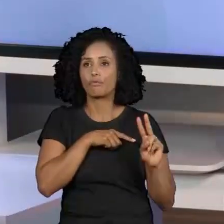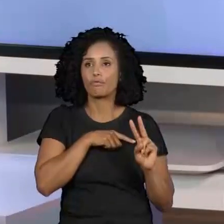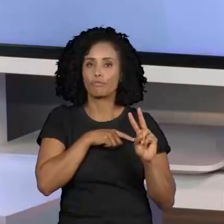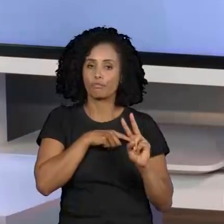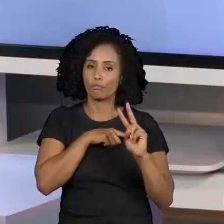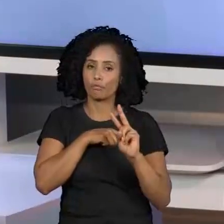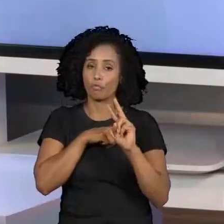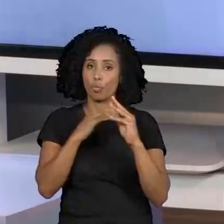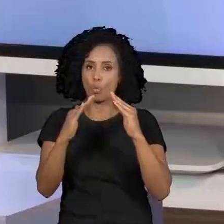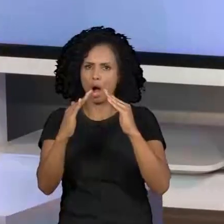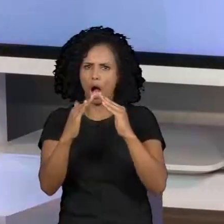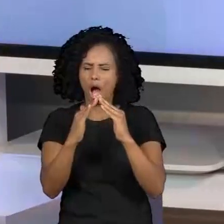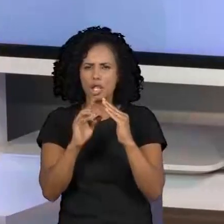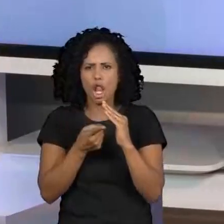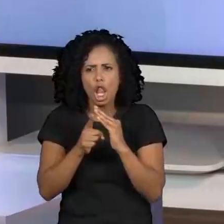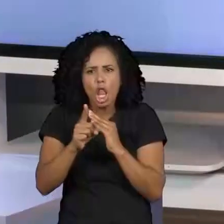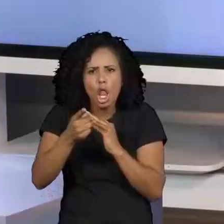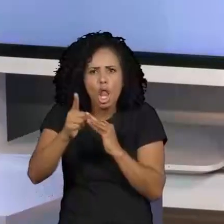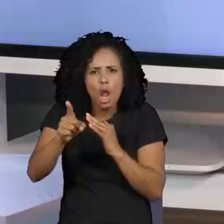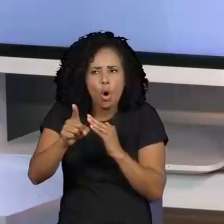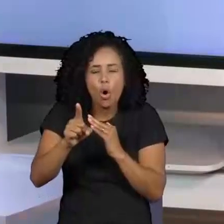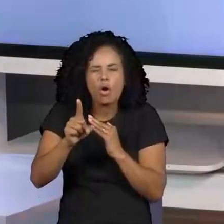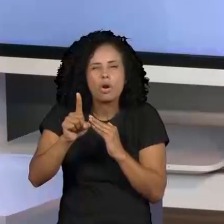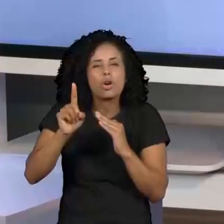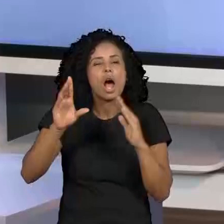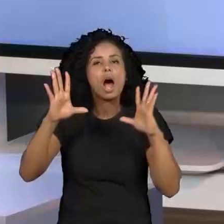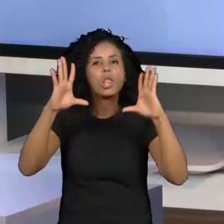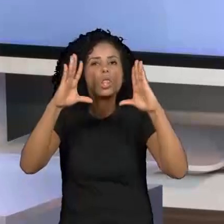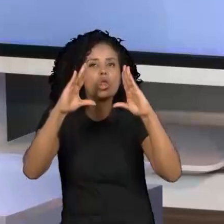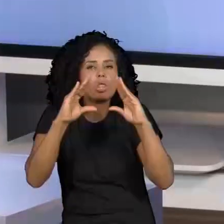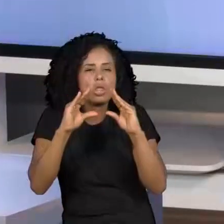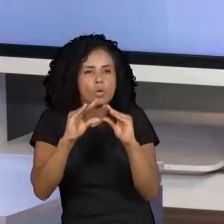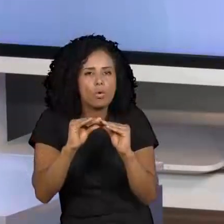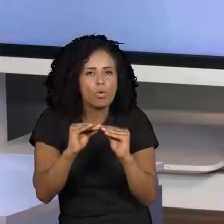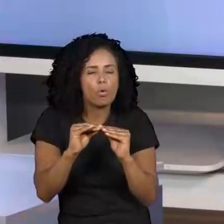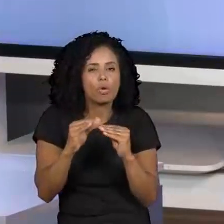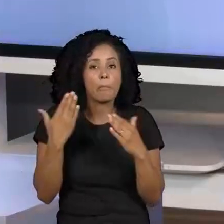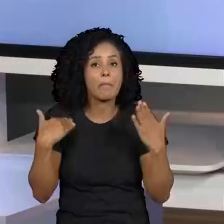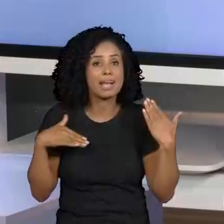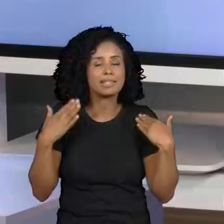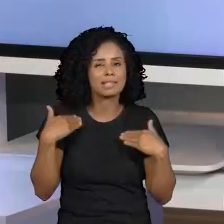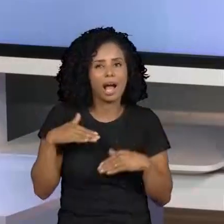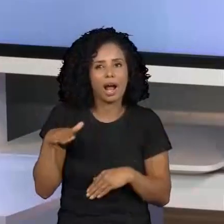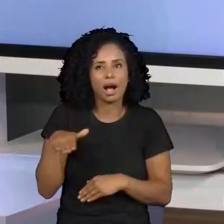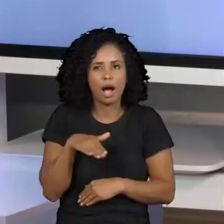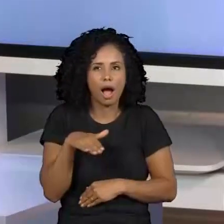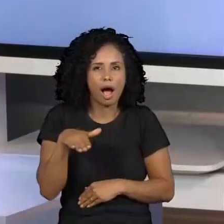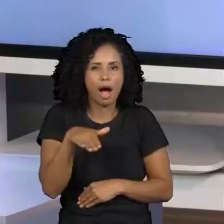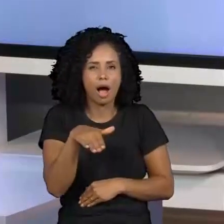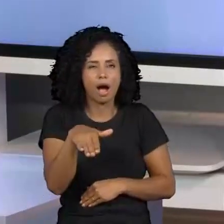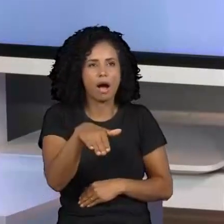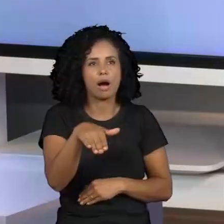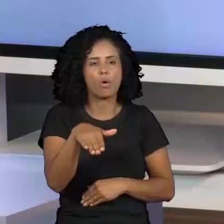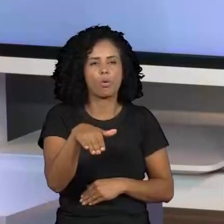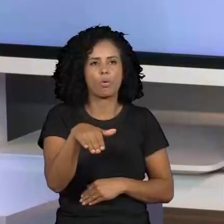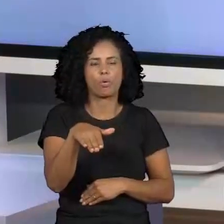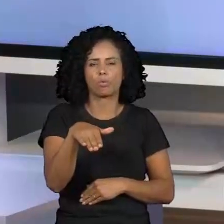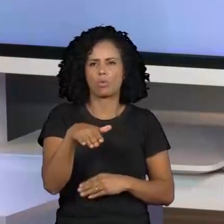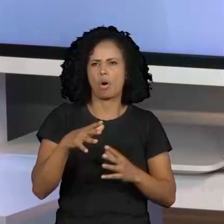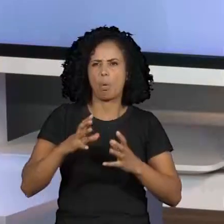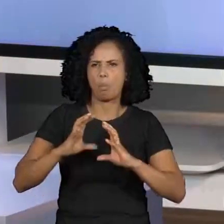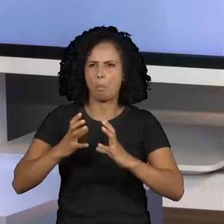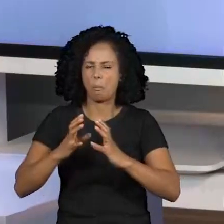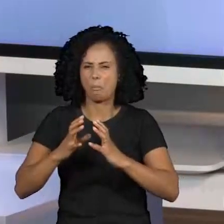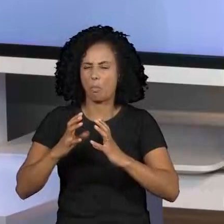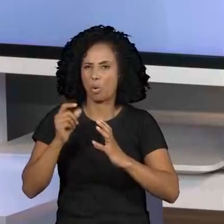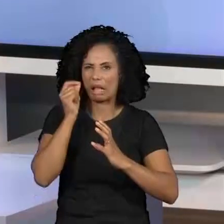isolado, saíram à noite de carro, e aí apareceu uma bola e um gato. Como é